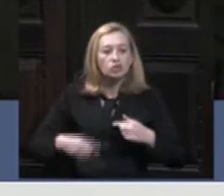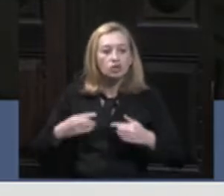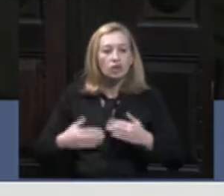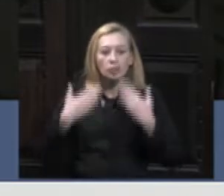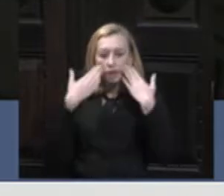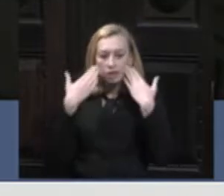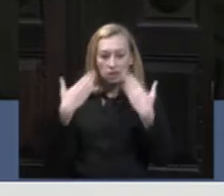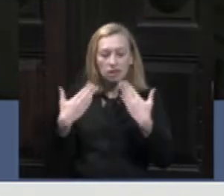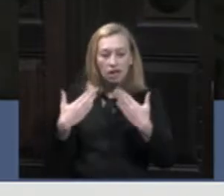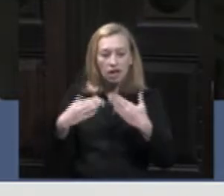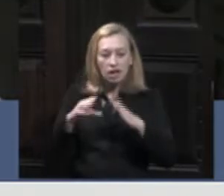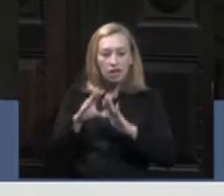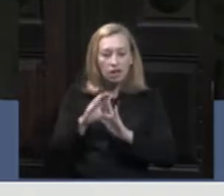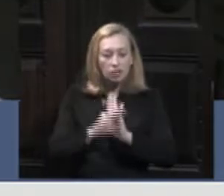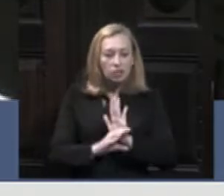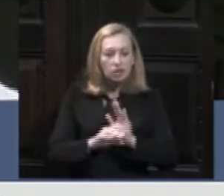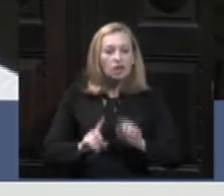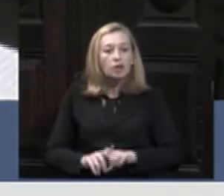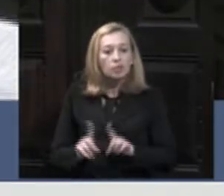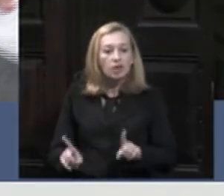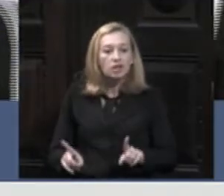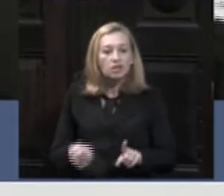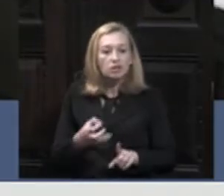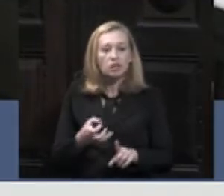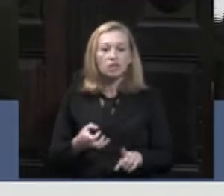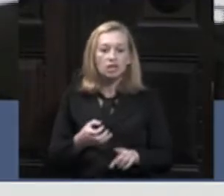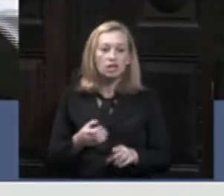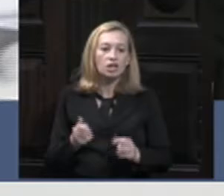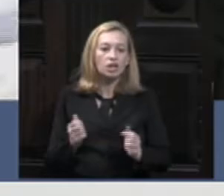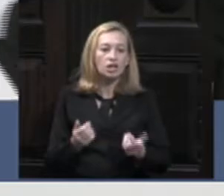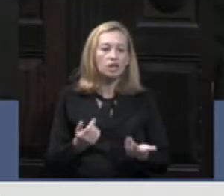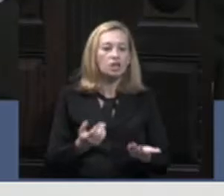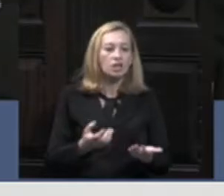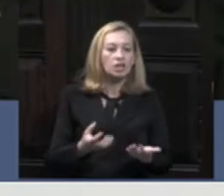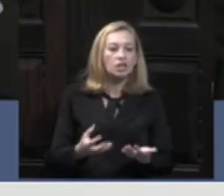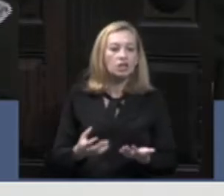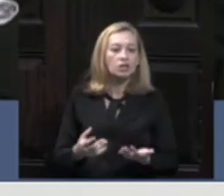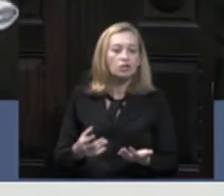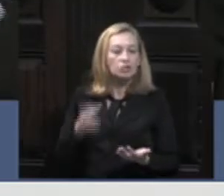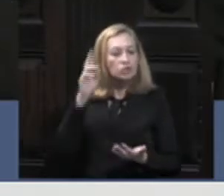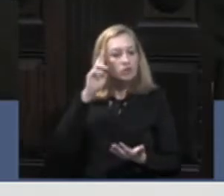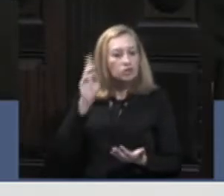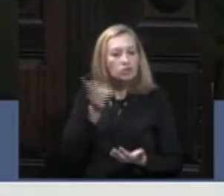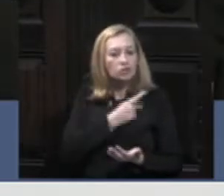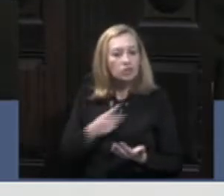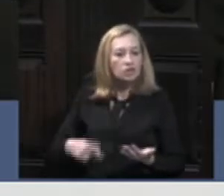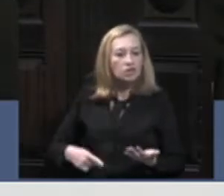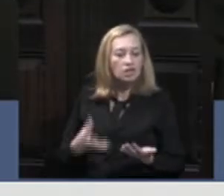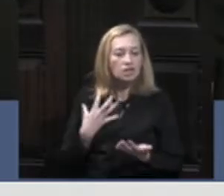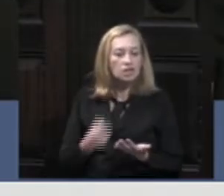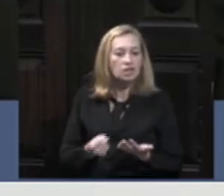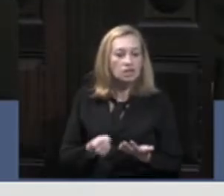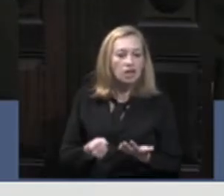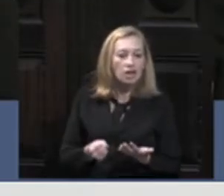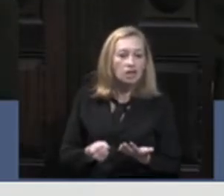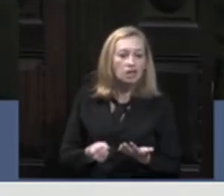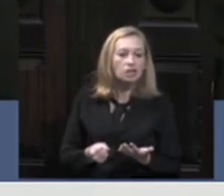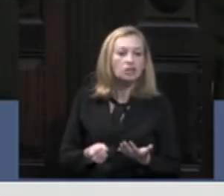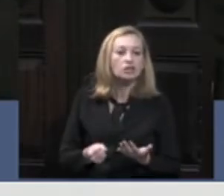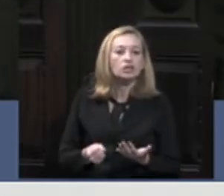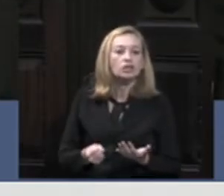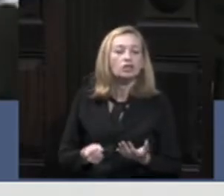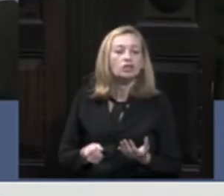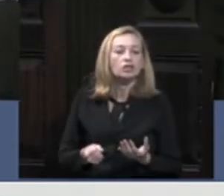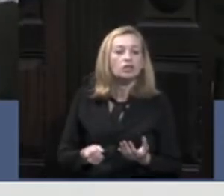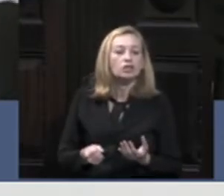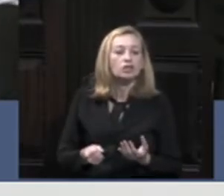não apresentei emendas. Mas queria, se Vossa Excelência concordar, o deputado Luiz Paulo, apenas para precisar que fala o distrito de Sambaetiba, ao